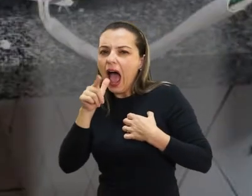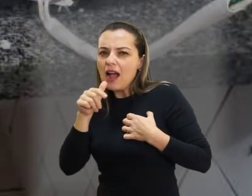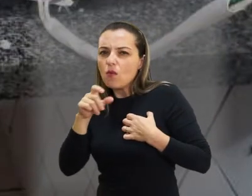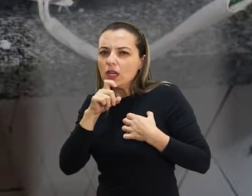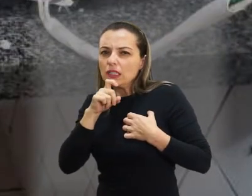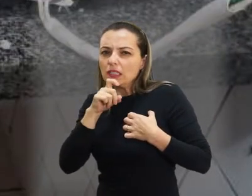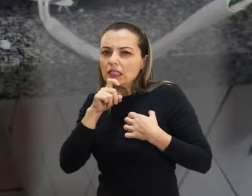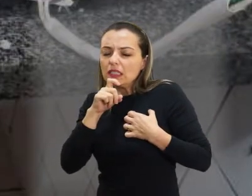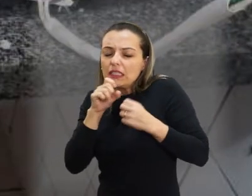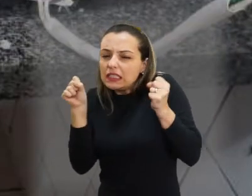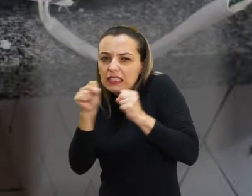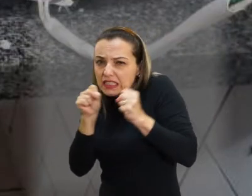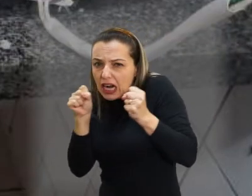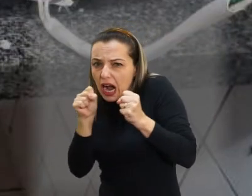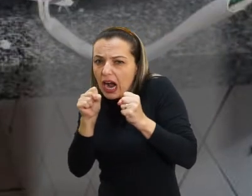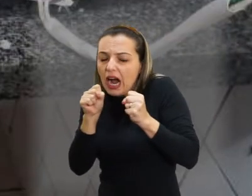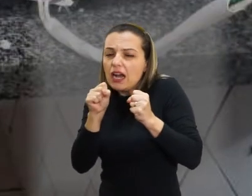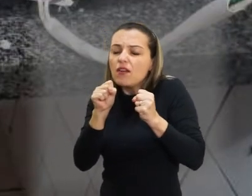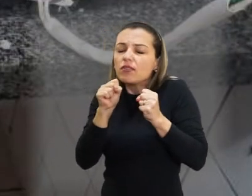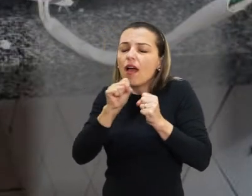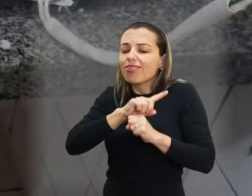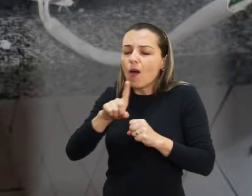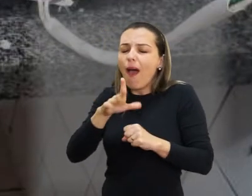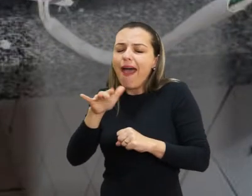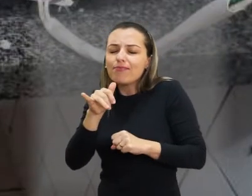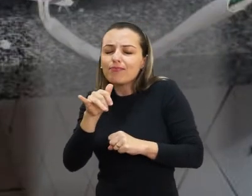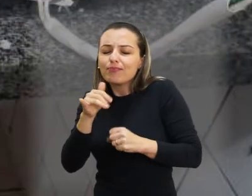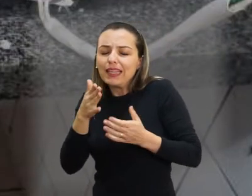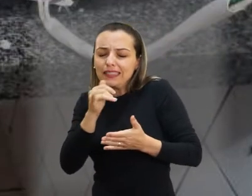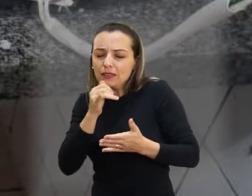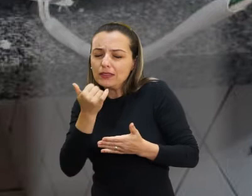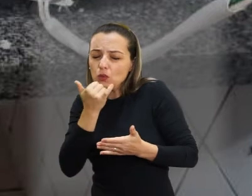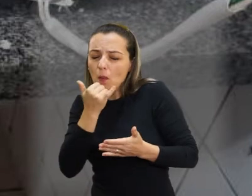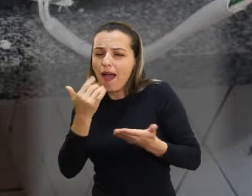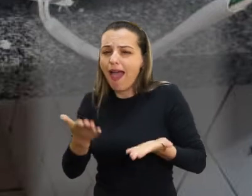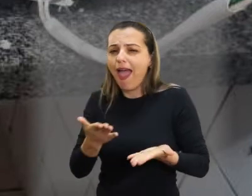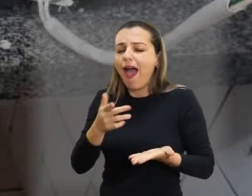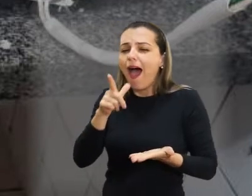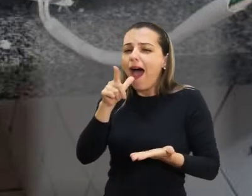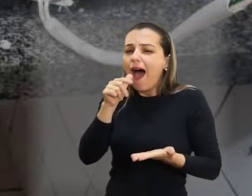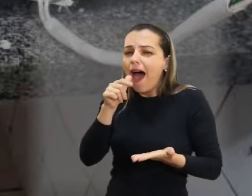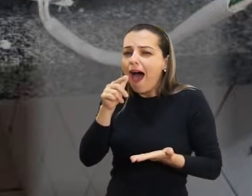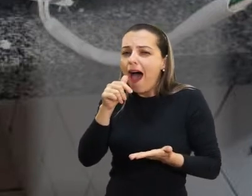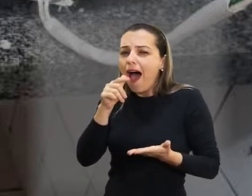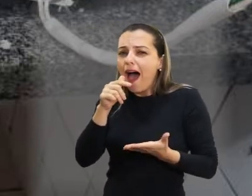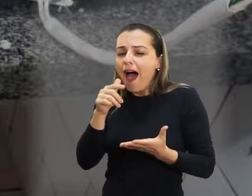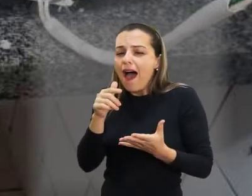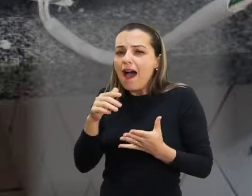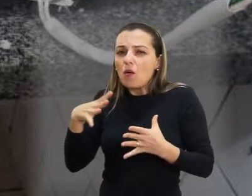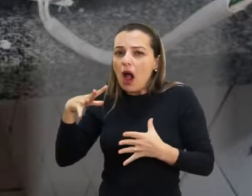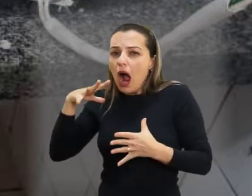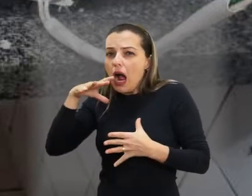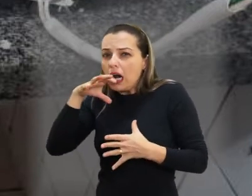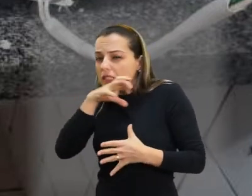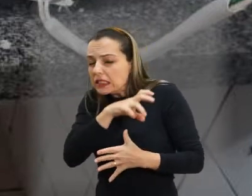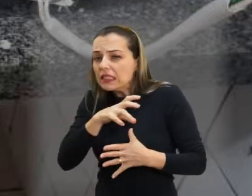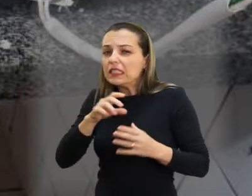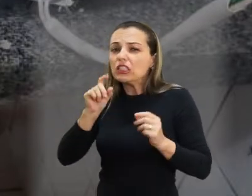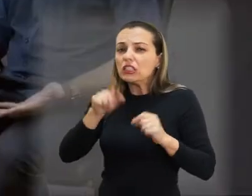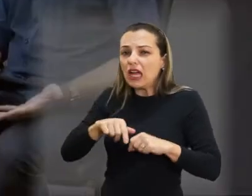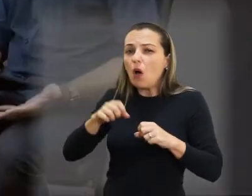viu até fotos do bebê que aconteceu essa explosão que você está vendo aí com esse chuveiro que explodiu. Então, assim, são